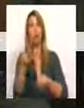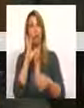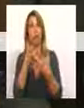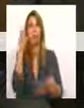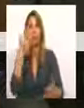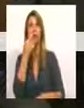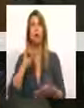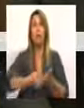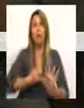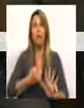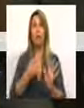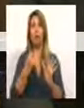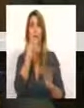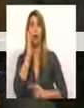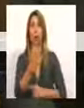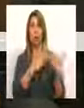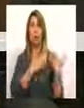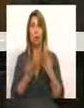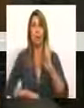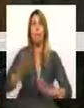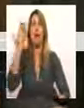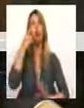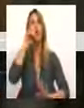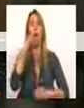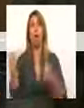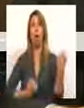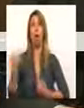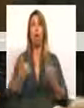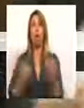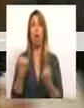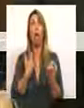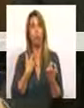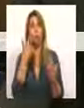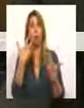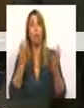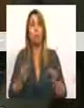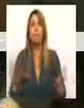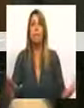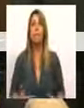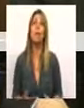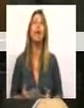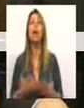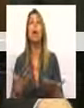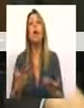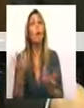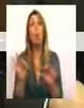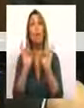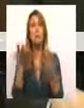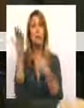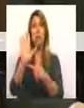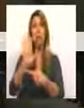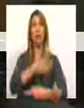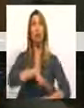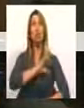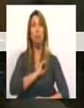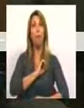comportamentos mais responsáveis por parte dos utilizadores de automóveis e procurando exemplo do que se passa em espanha informação